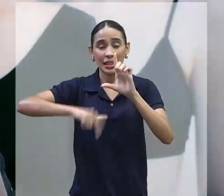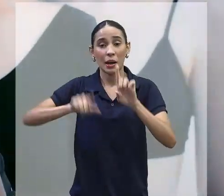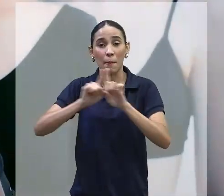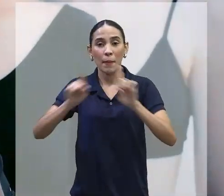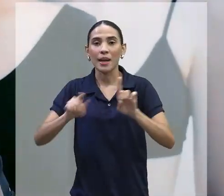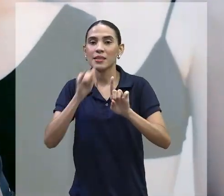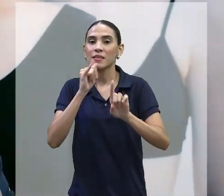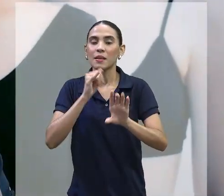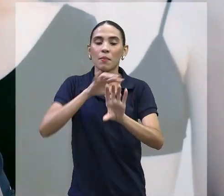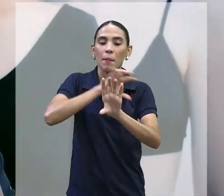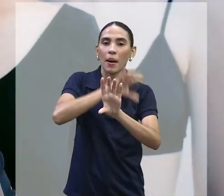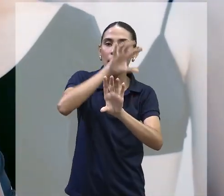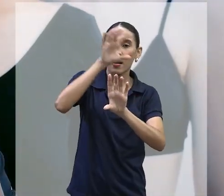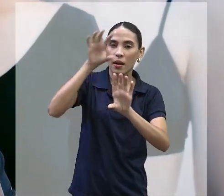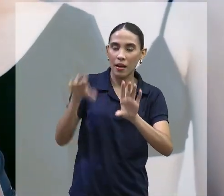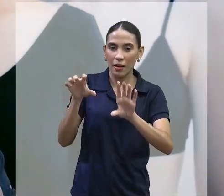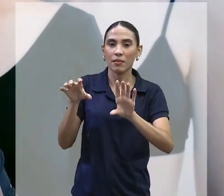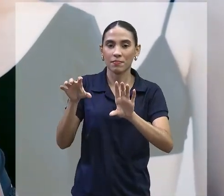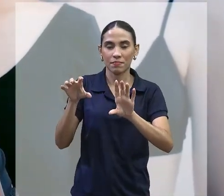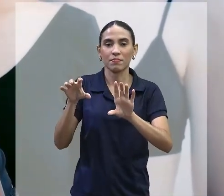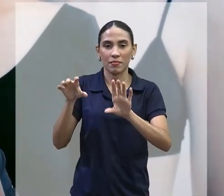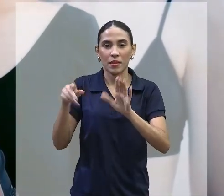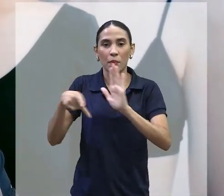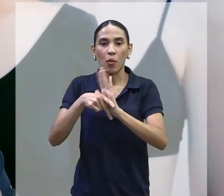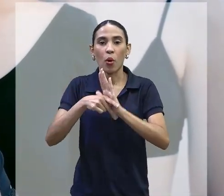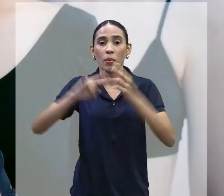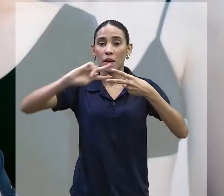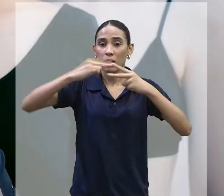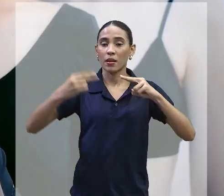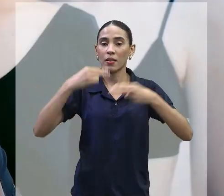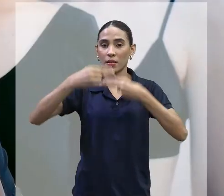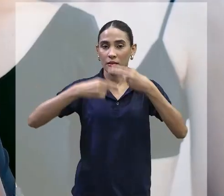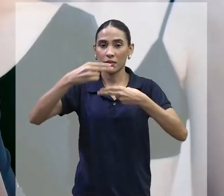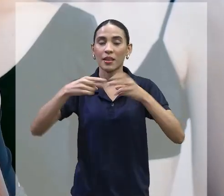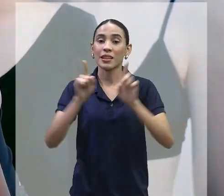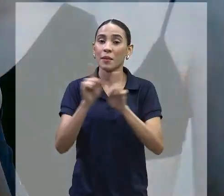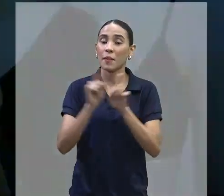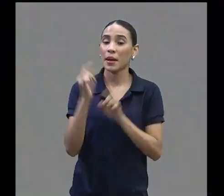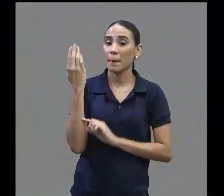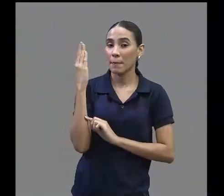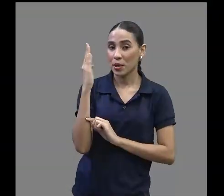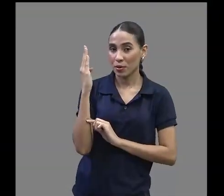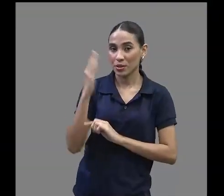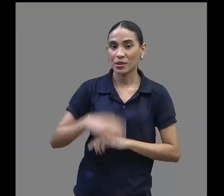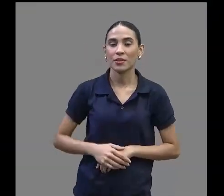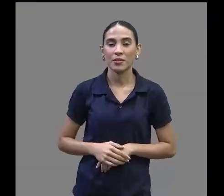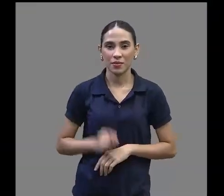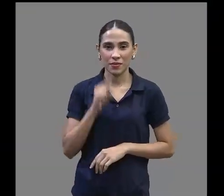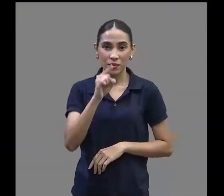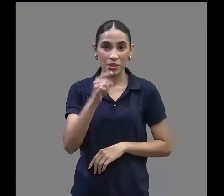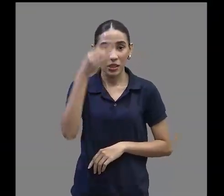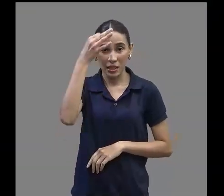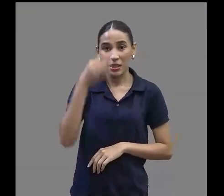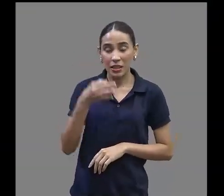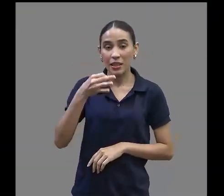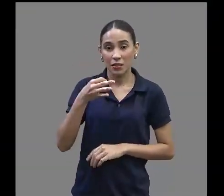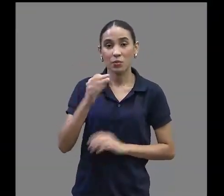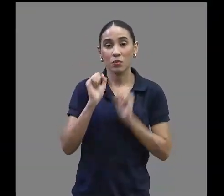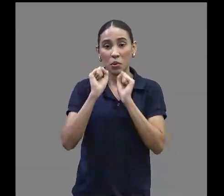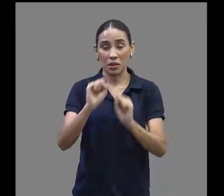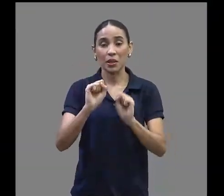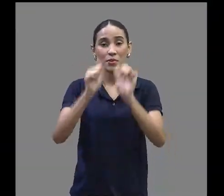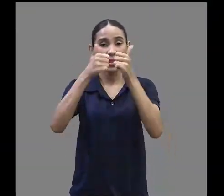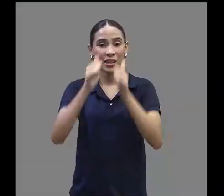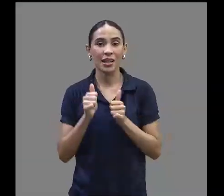nos guia através dos mistérios da hereditariedade e da biologia. Compreendendo-a, podemos desvendar